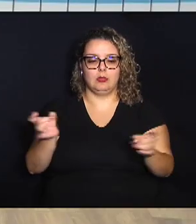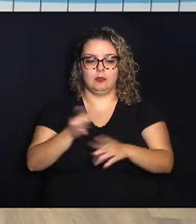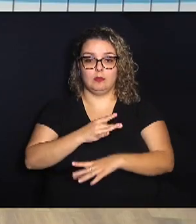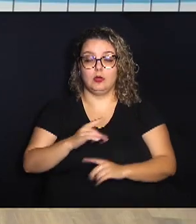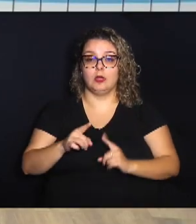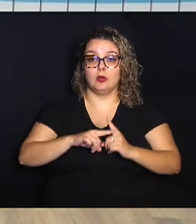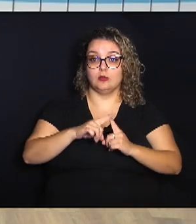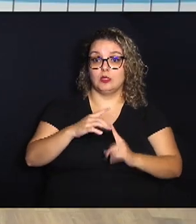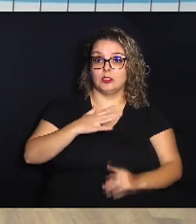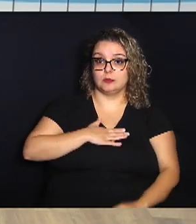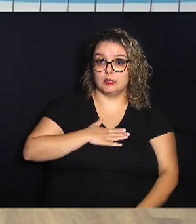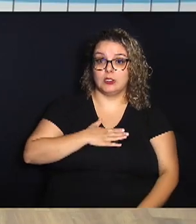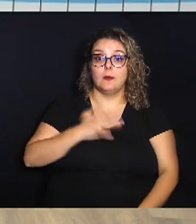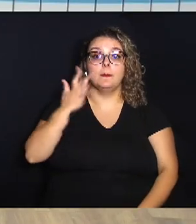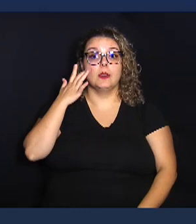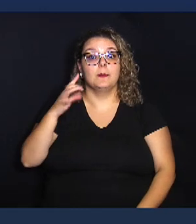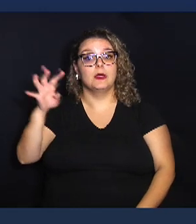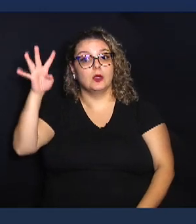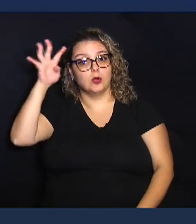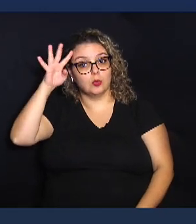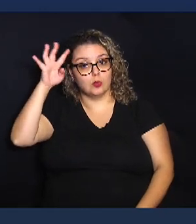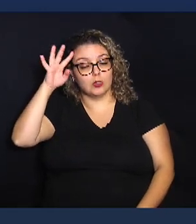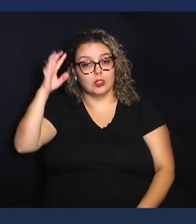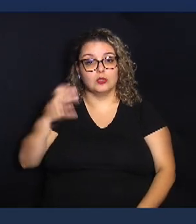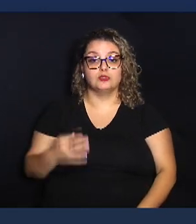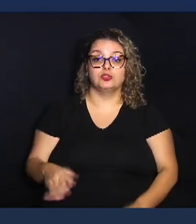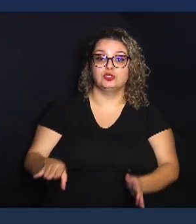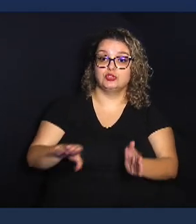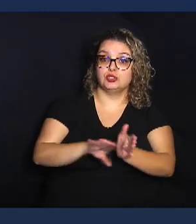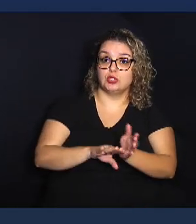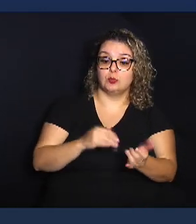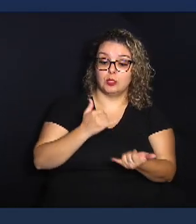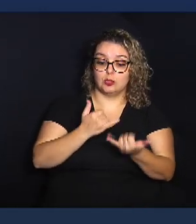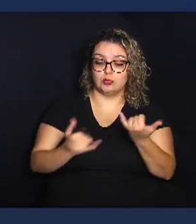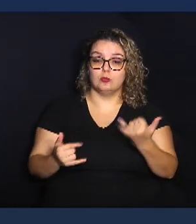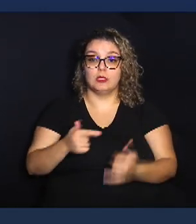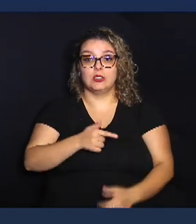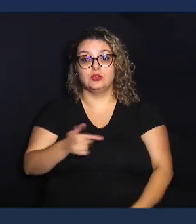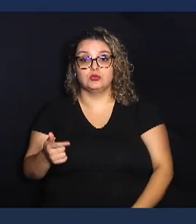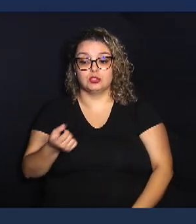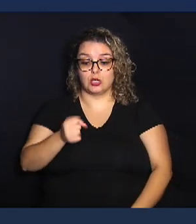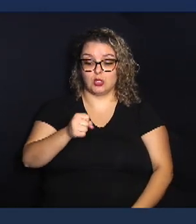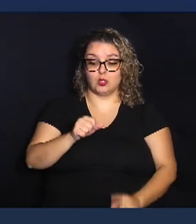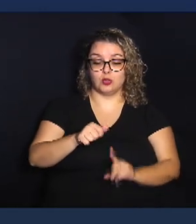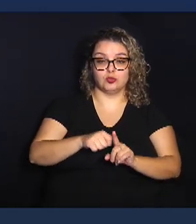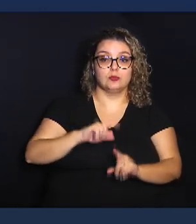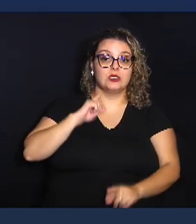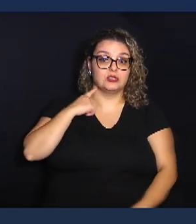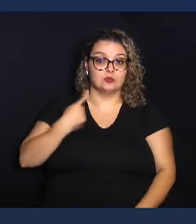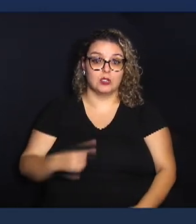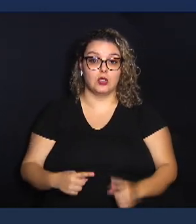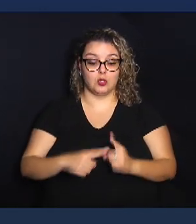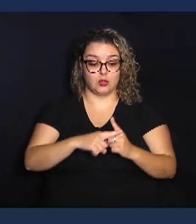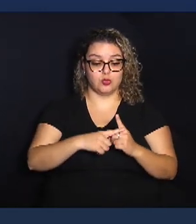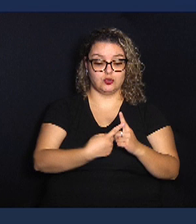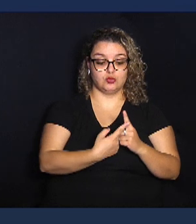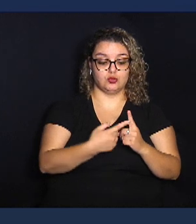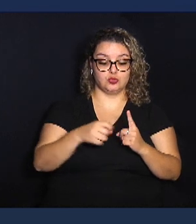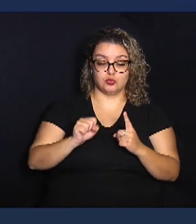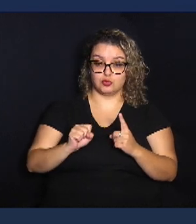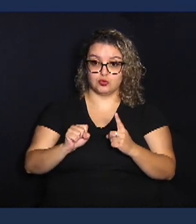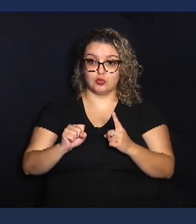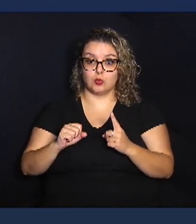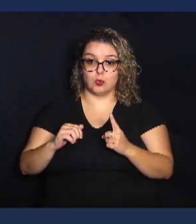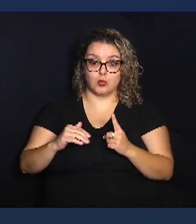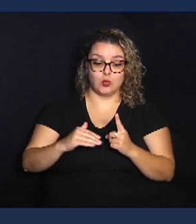na minha tela. Para amanhã, quarta-feira, então, estamos chegando aí no meio da semana, dia 8 de maio, com mínima de 18 graus.